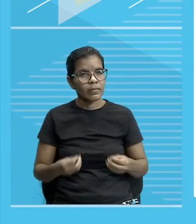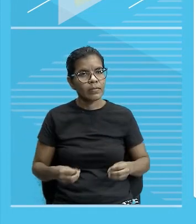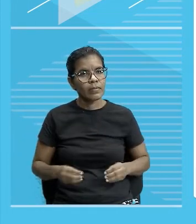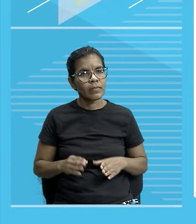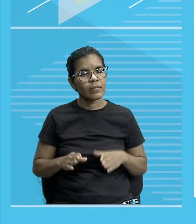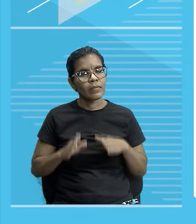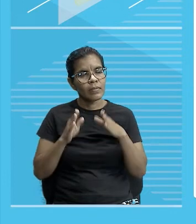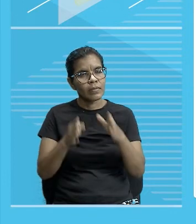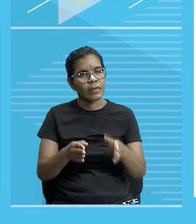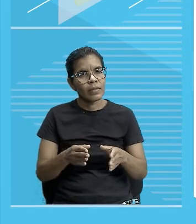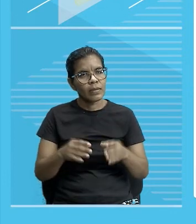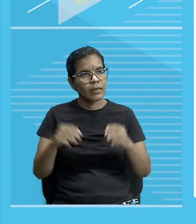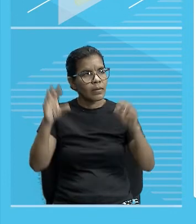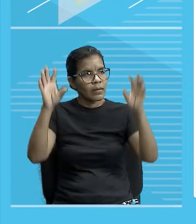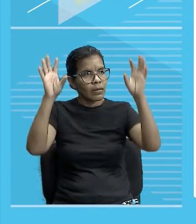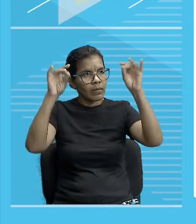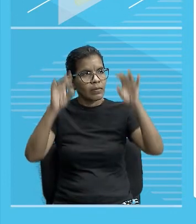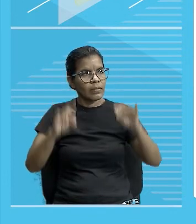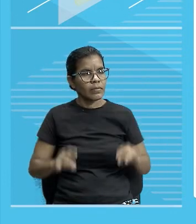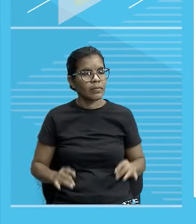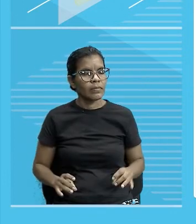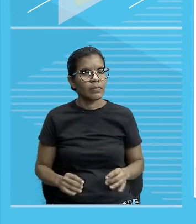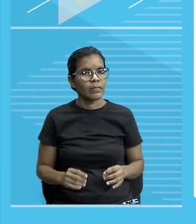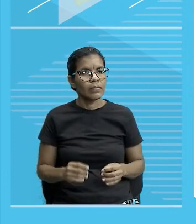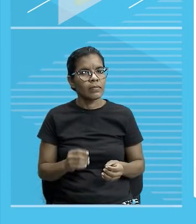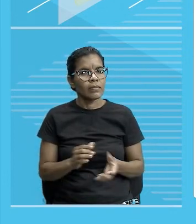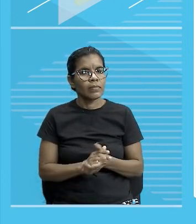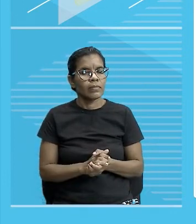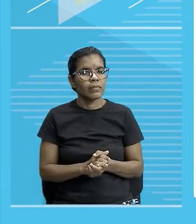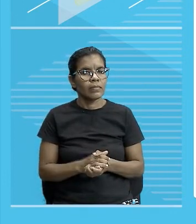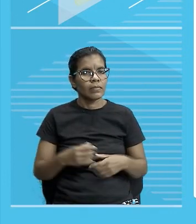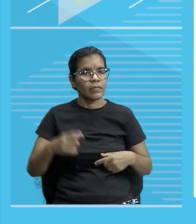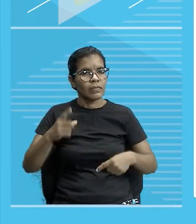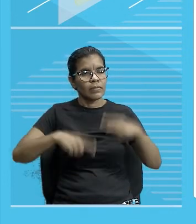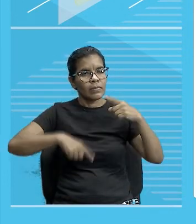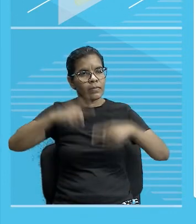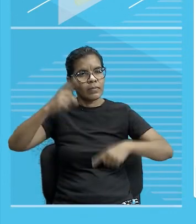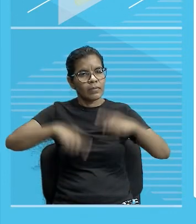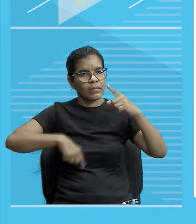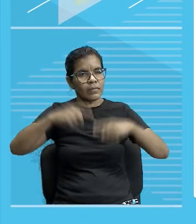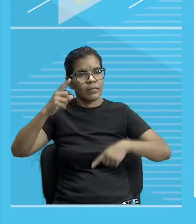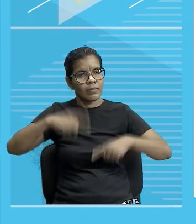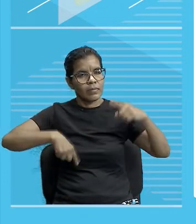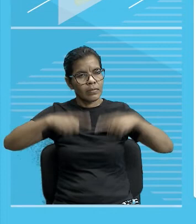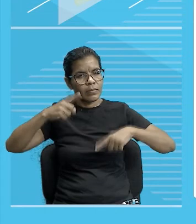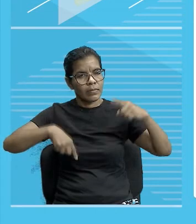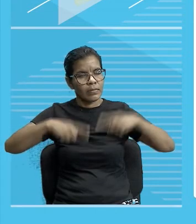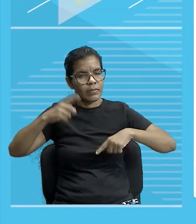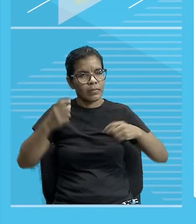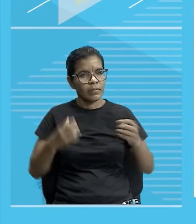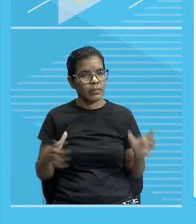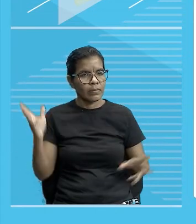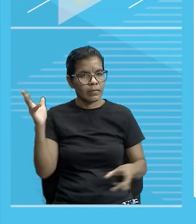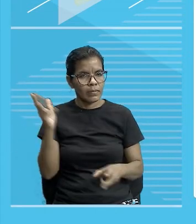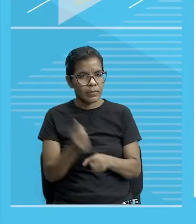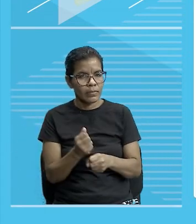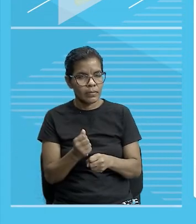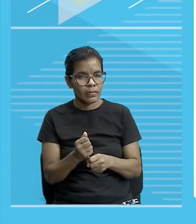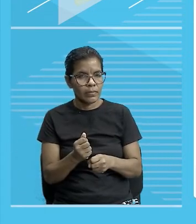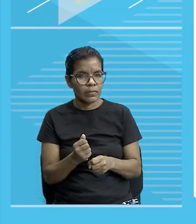ação são mais específicos que as políticas vamos vamos resumir isso aí